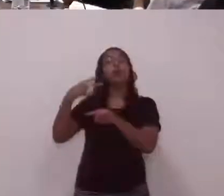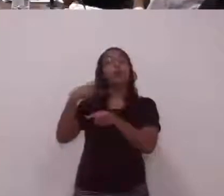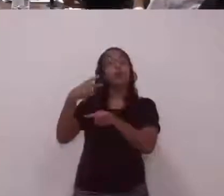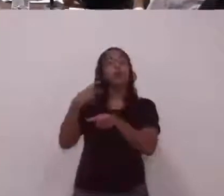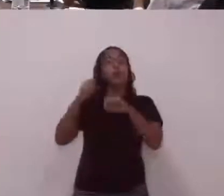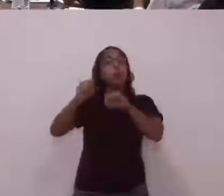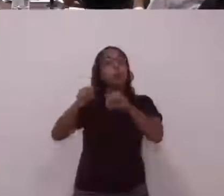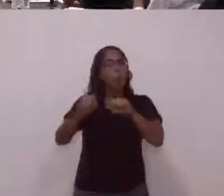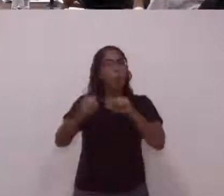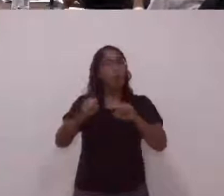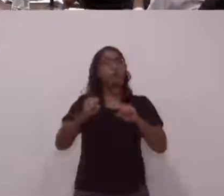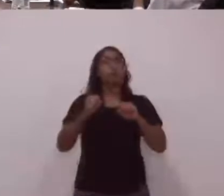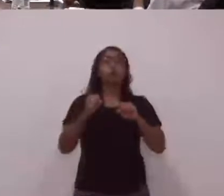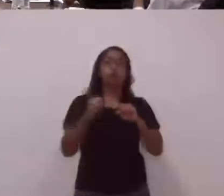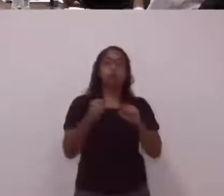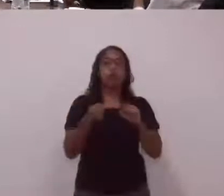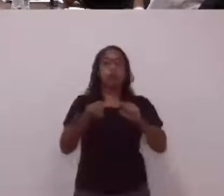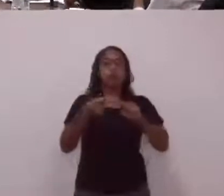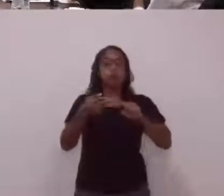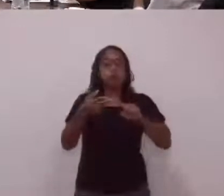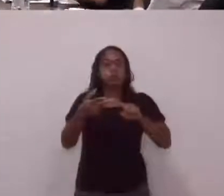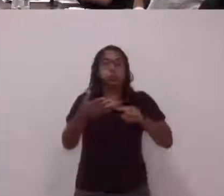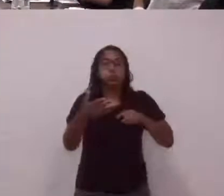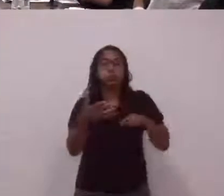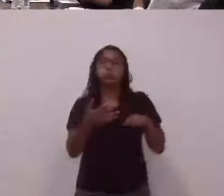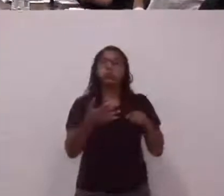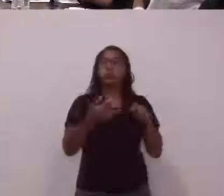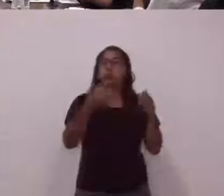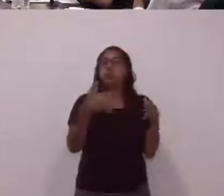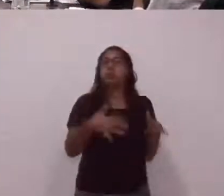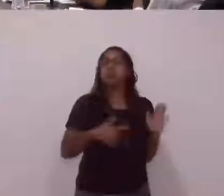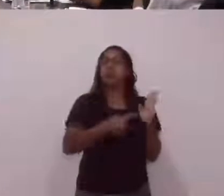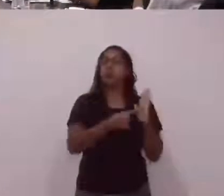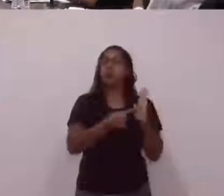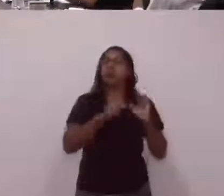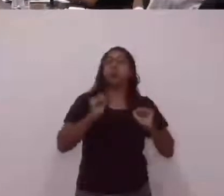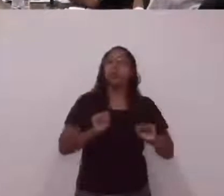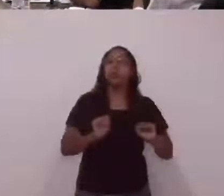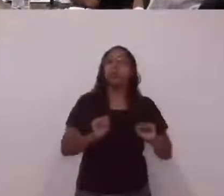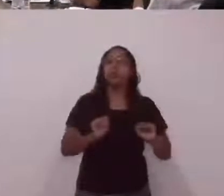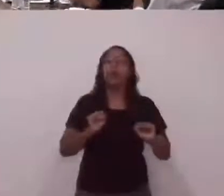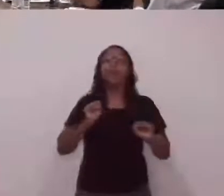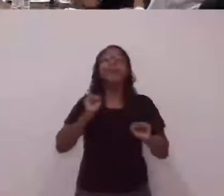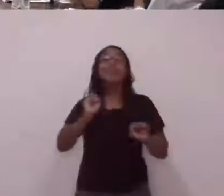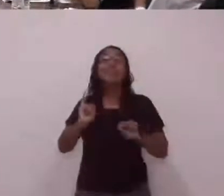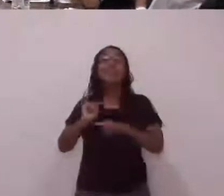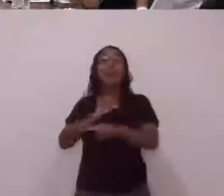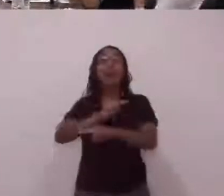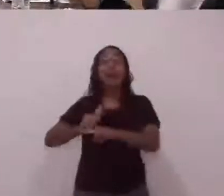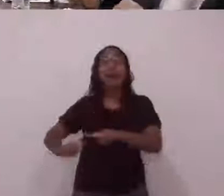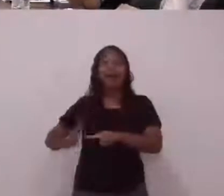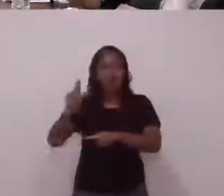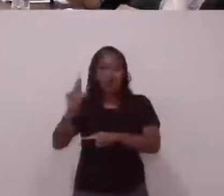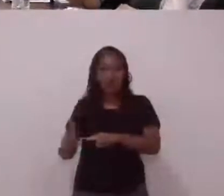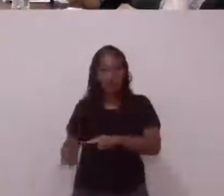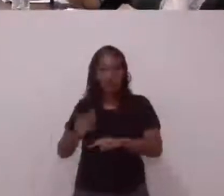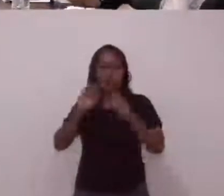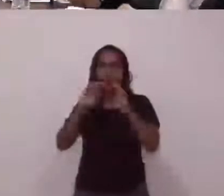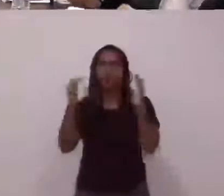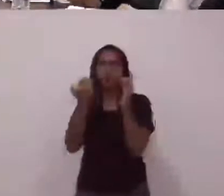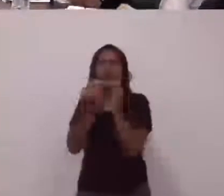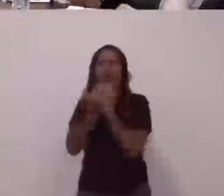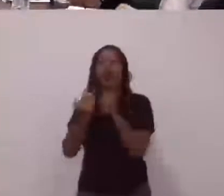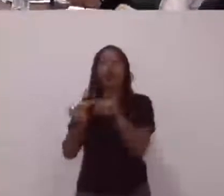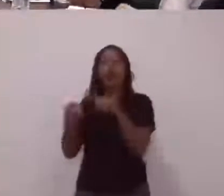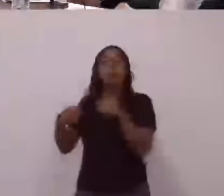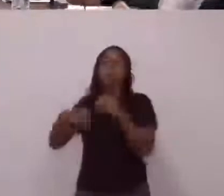Se o denunciante for o presidente da Câmara, passará a presidência ao substituto legal para os atos do processo